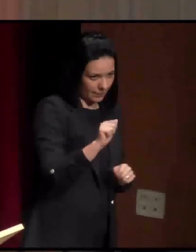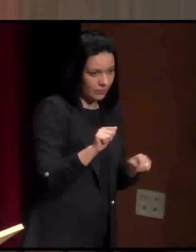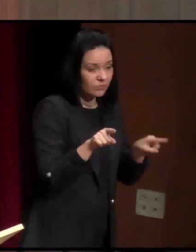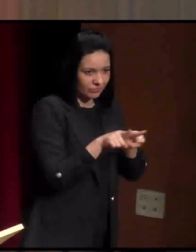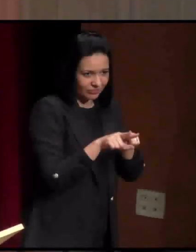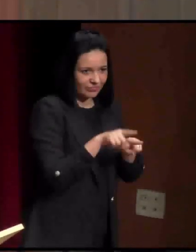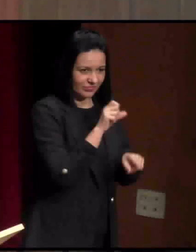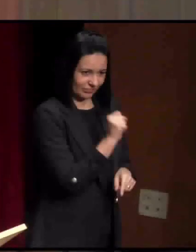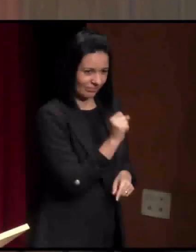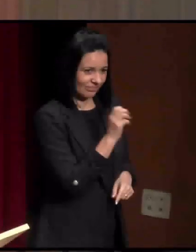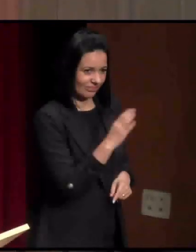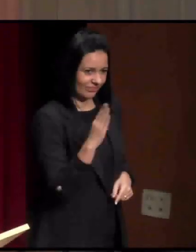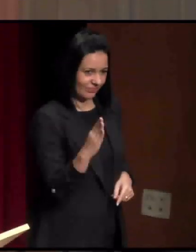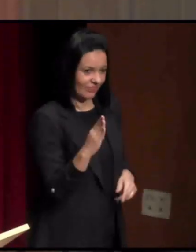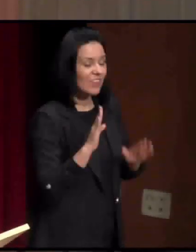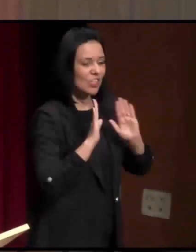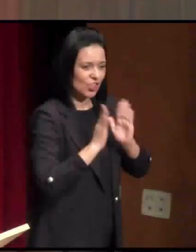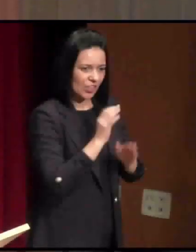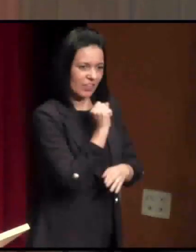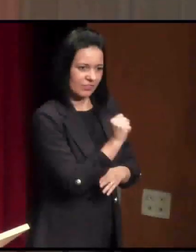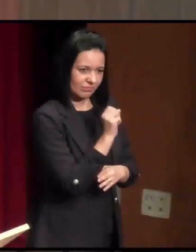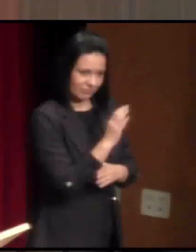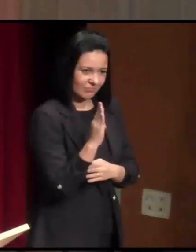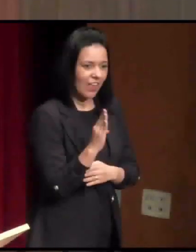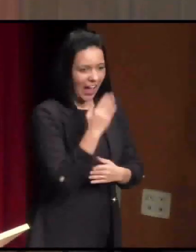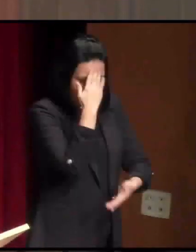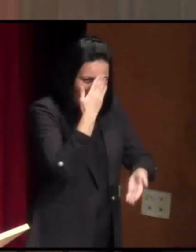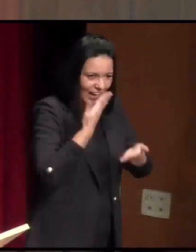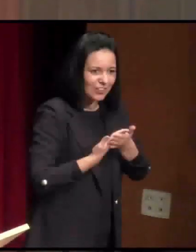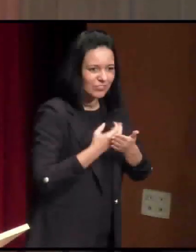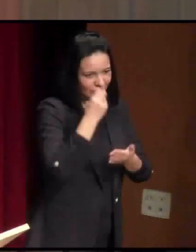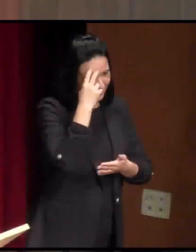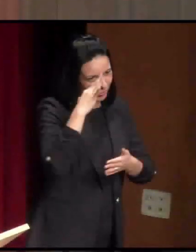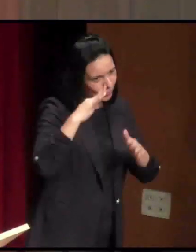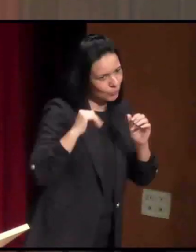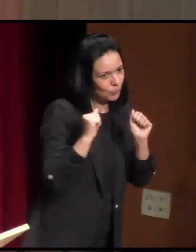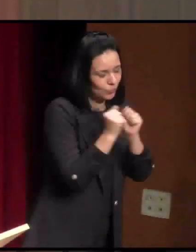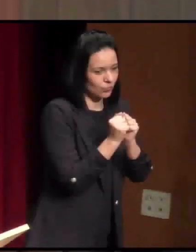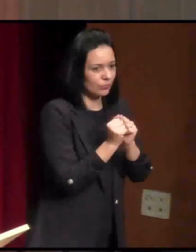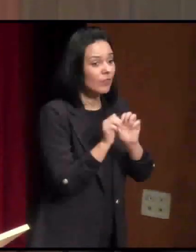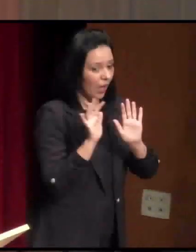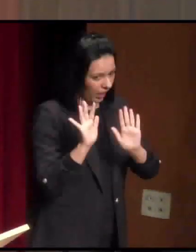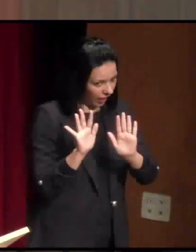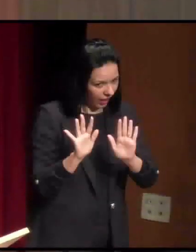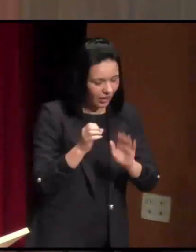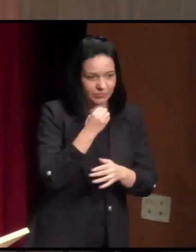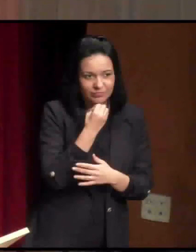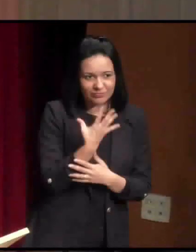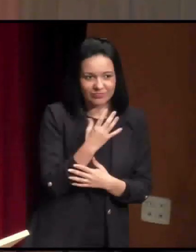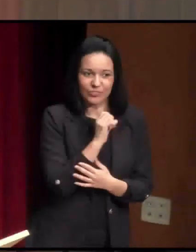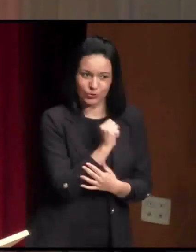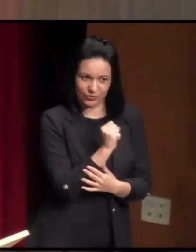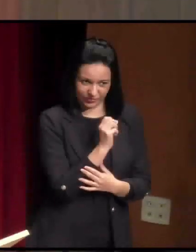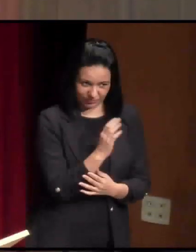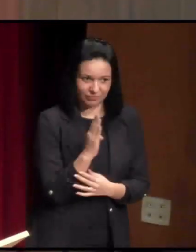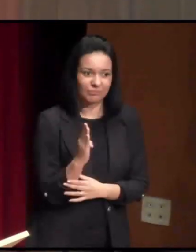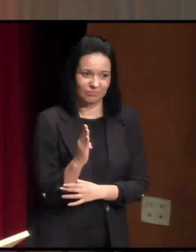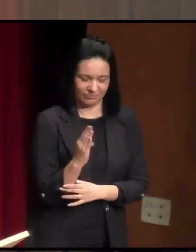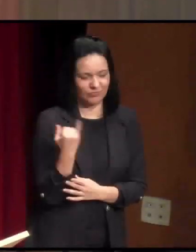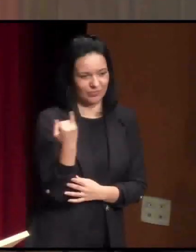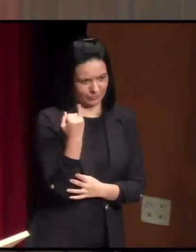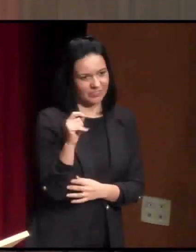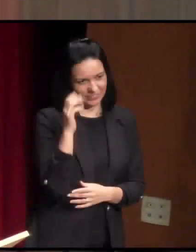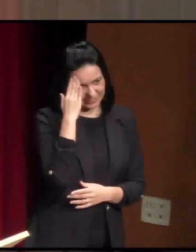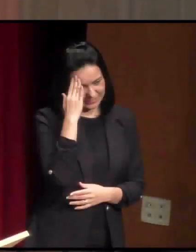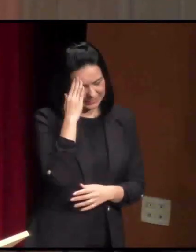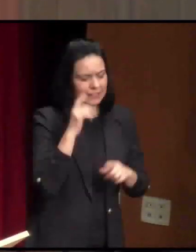Bíblica e a Sociedade Bíblica abraçou o nosso sonho. Joia, mas antes da gente pular para a SBB, que é um detalhe muito